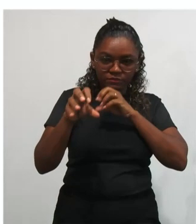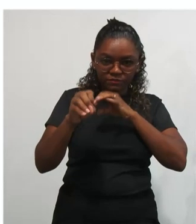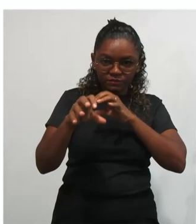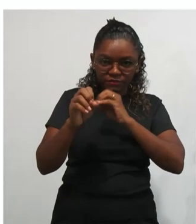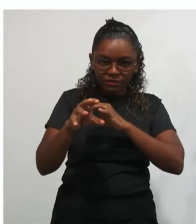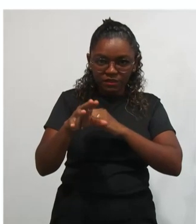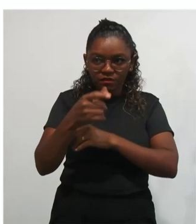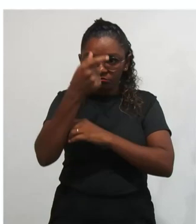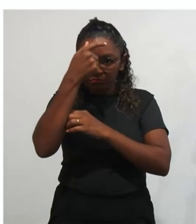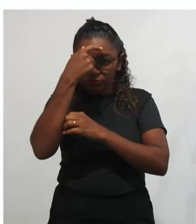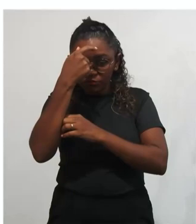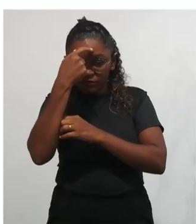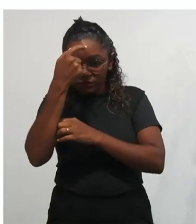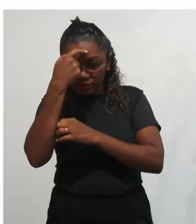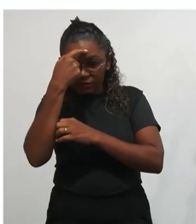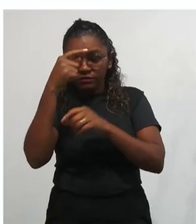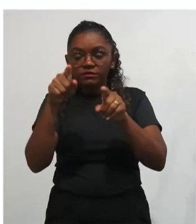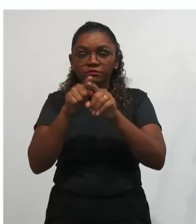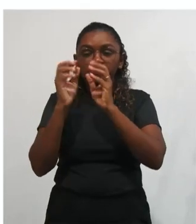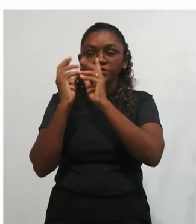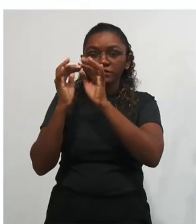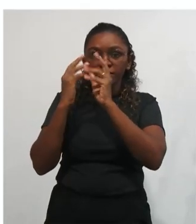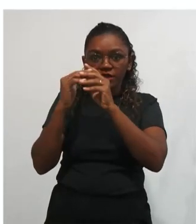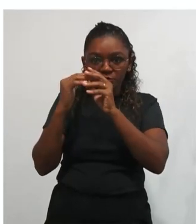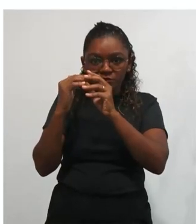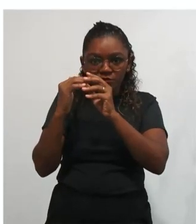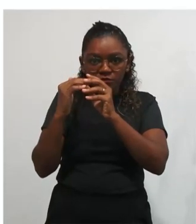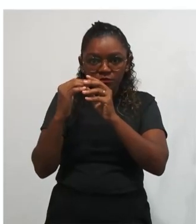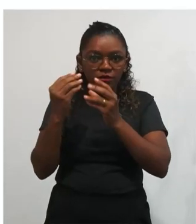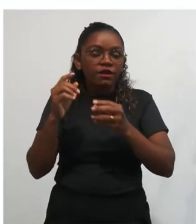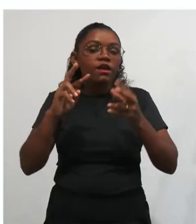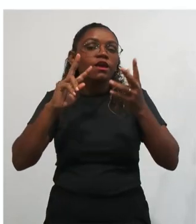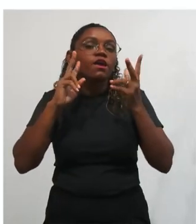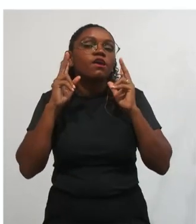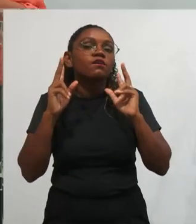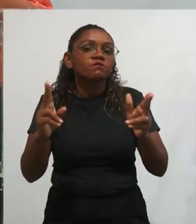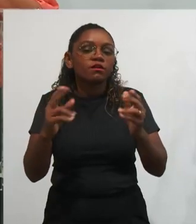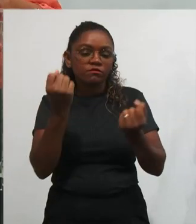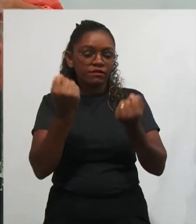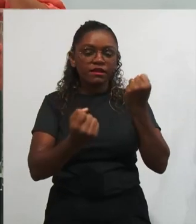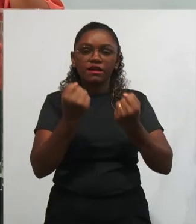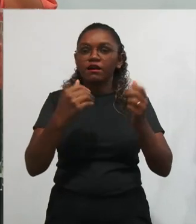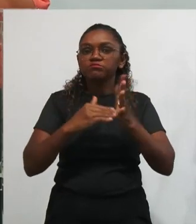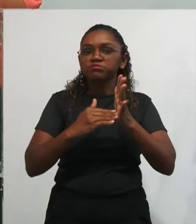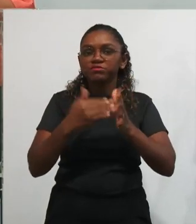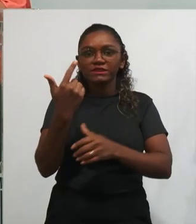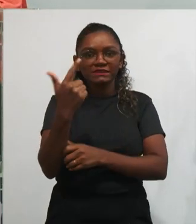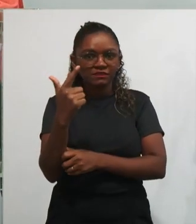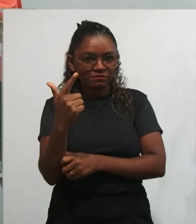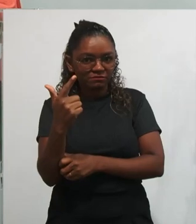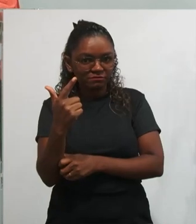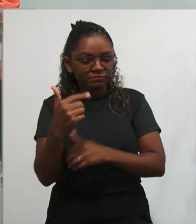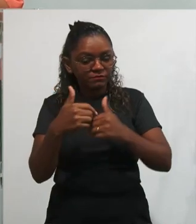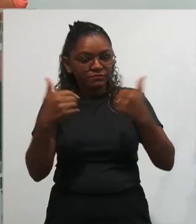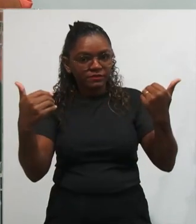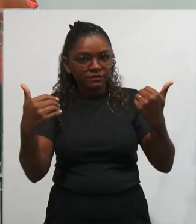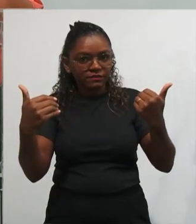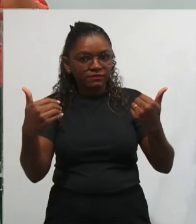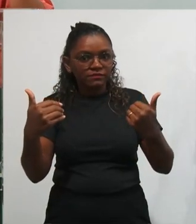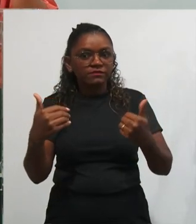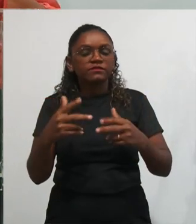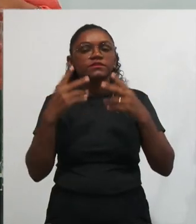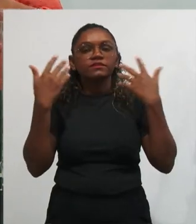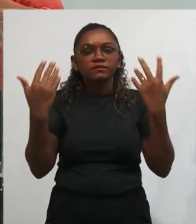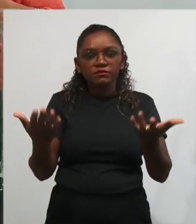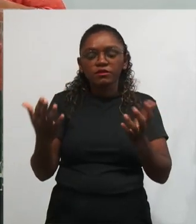consciência como cérebro funciona É como fabricar um carro sem motor hoje a neurociência aliado